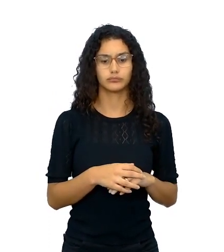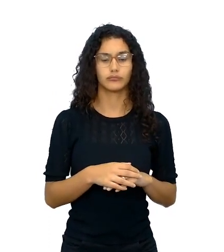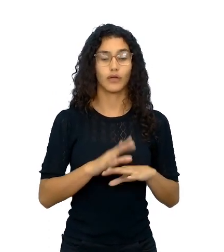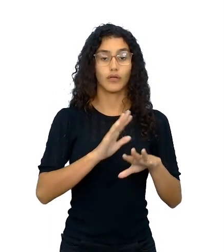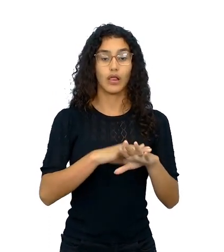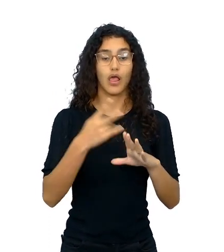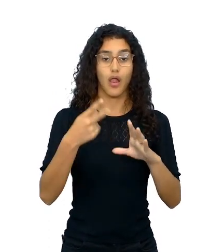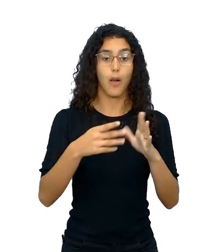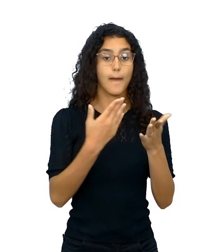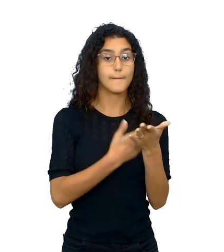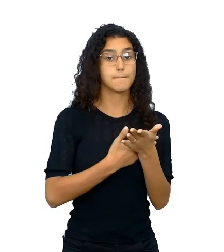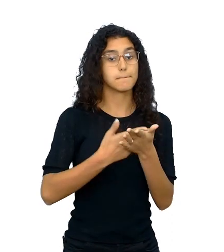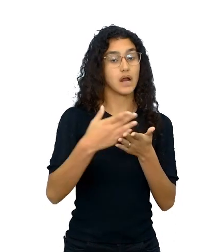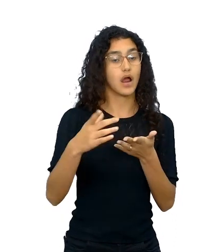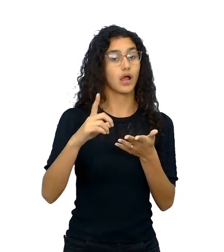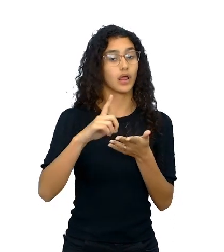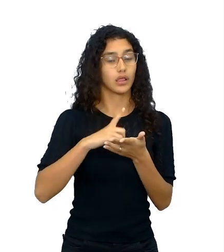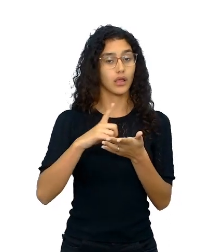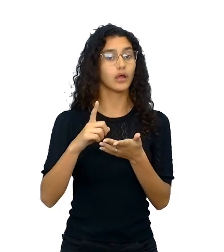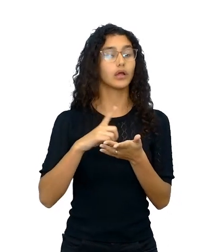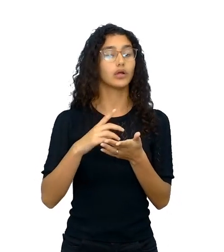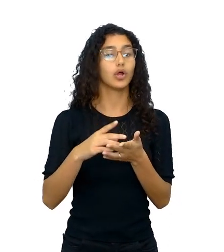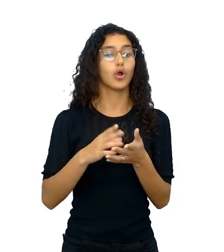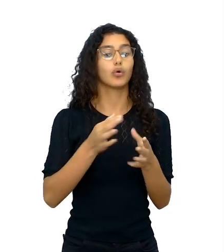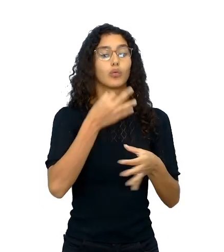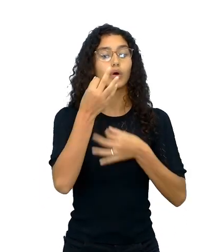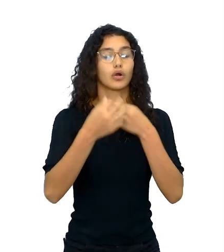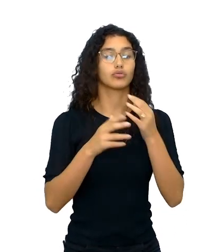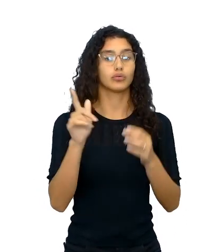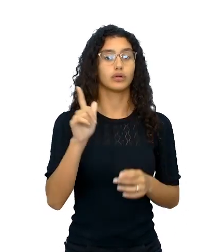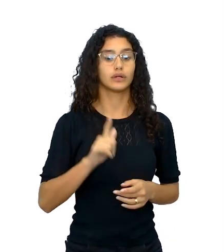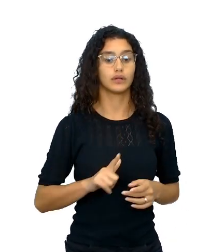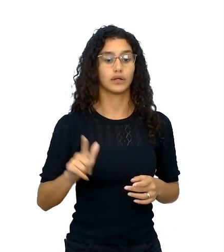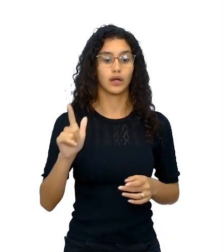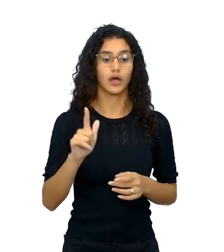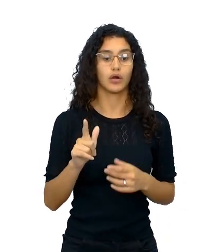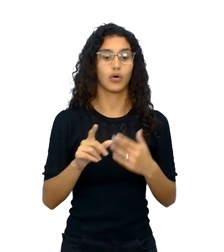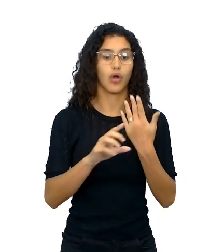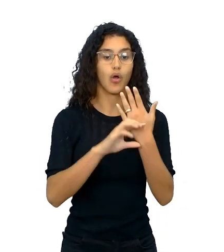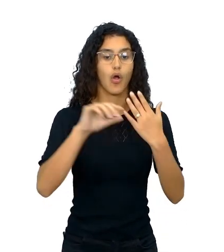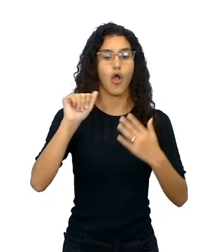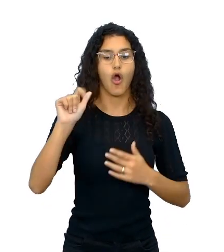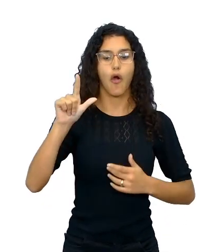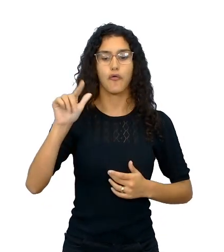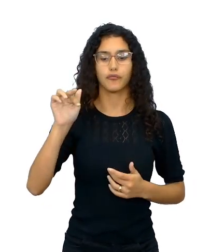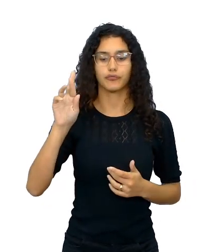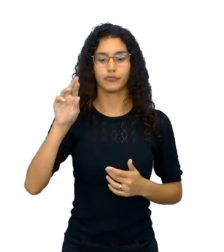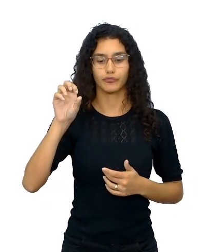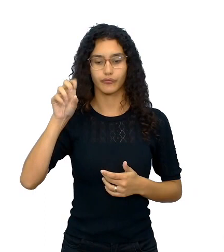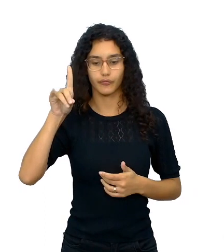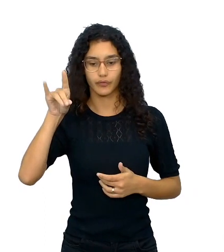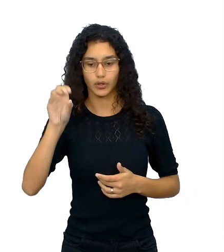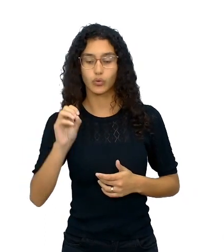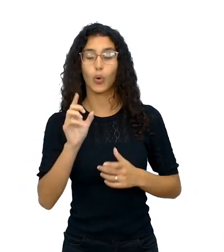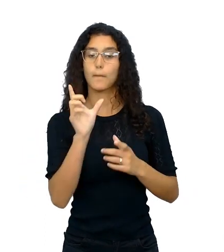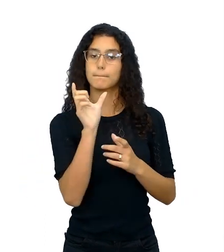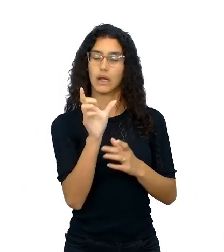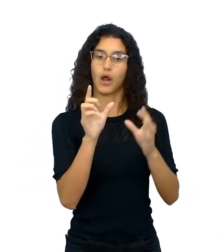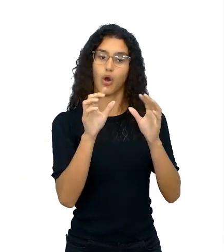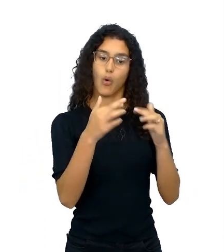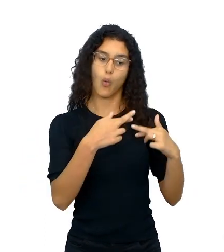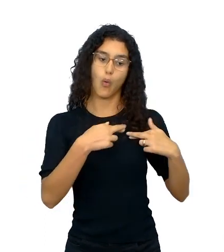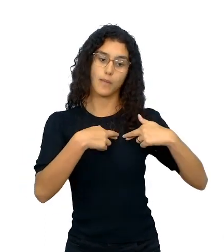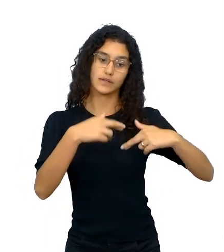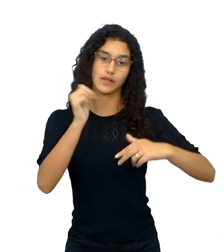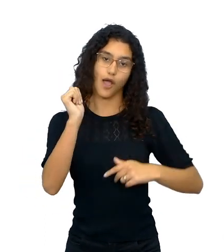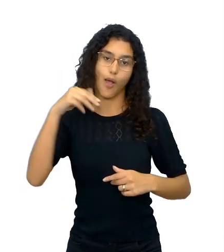da perspectiva do crítico literário Alfredo Bozzi e de um trecho do romance A